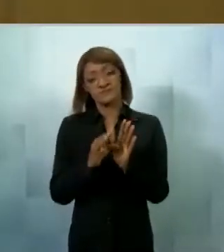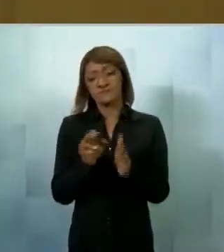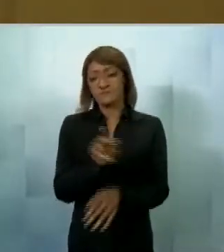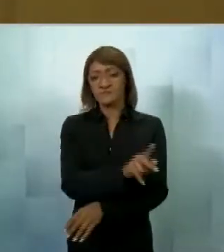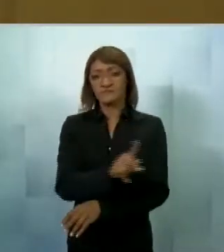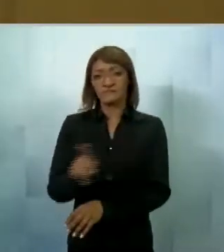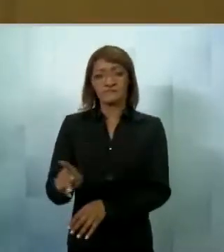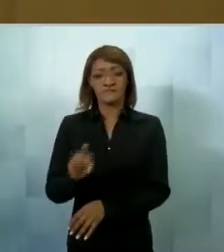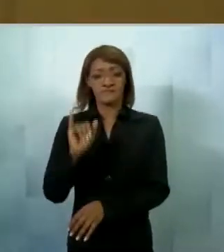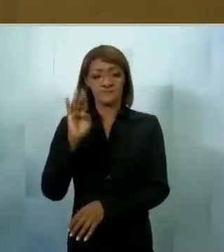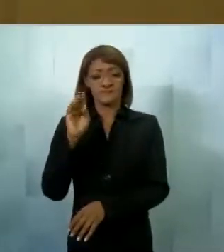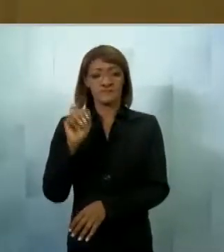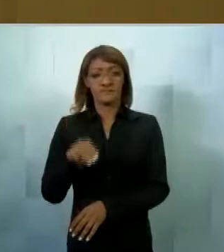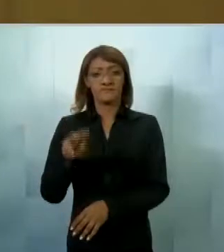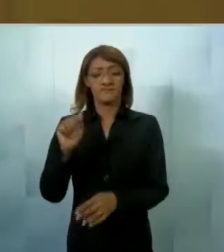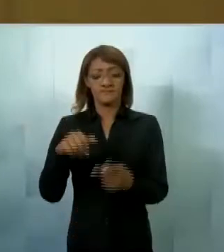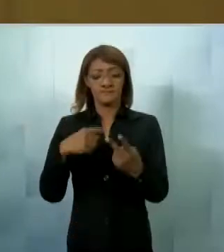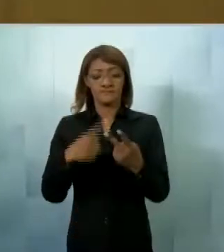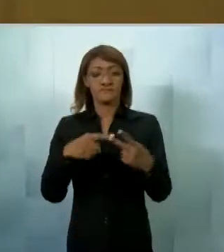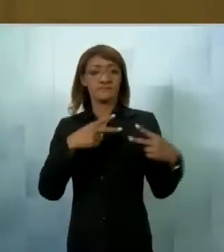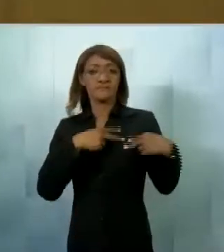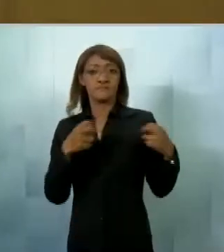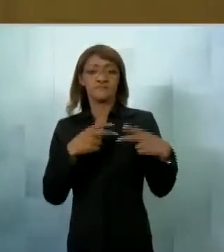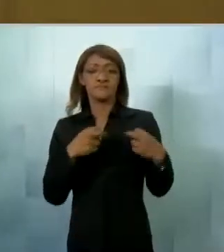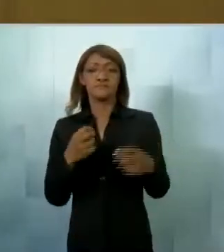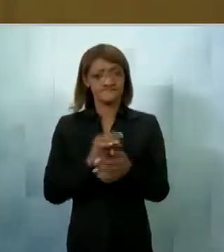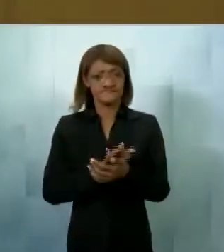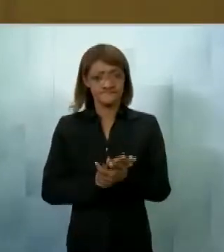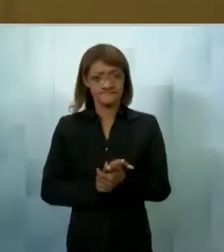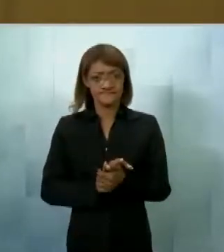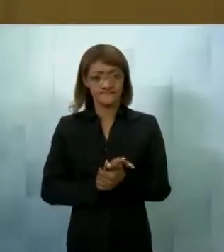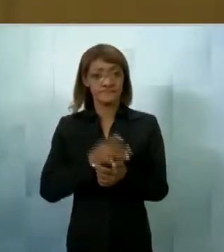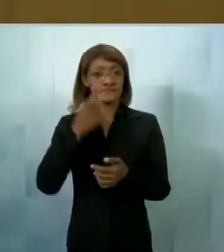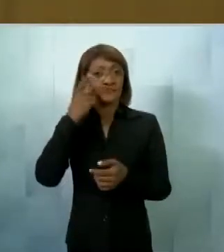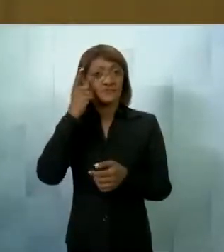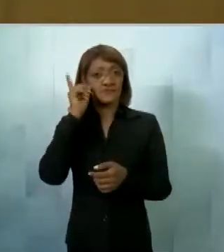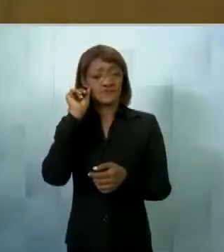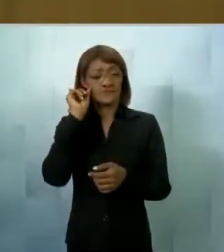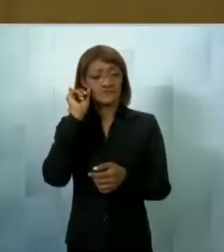foi atingido depois das queimadas na Amazônia. Que assistindo à TV